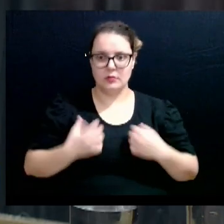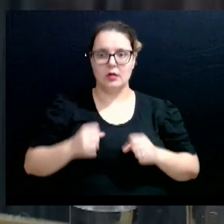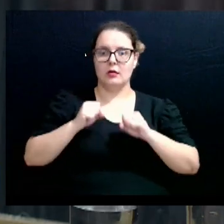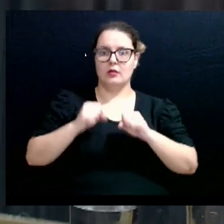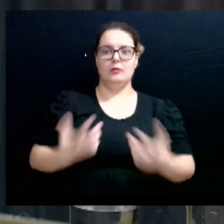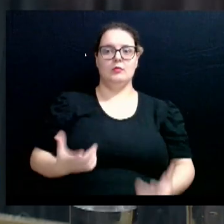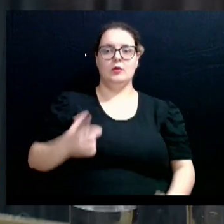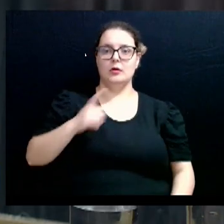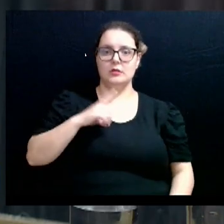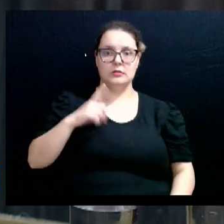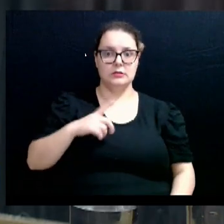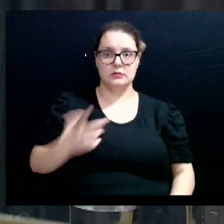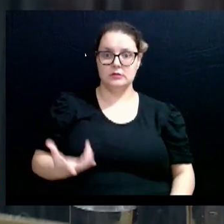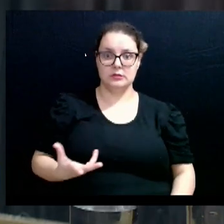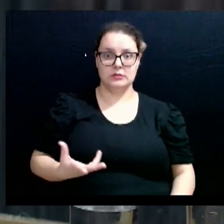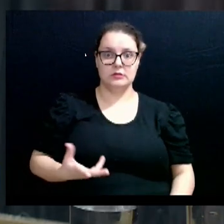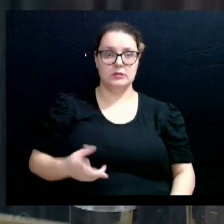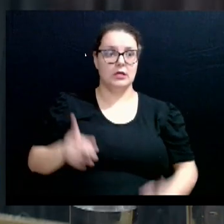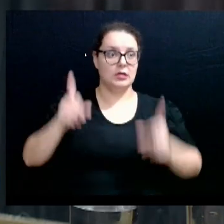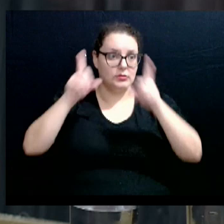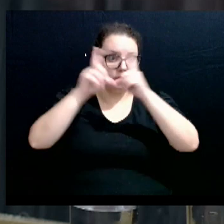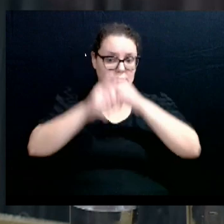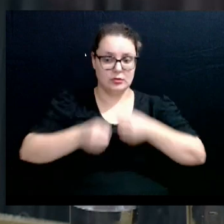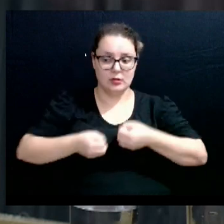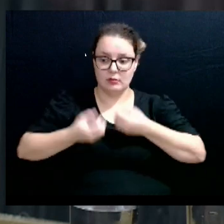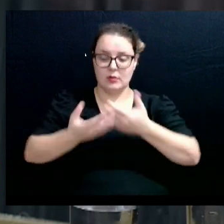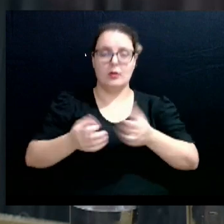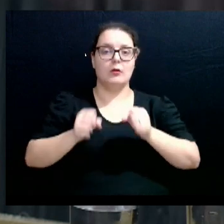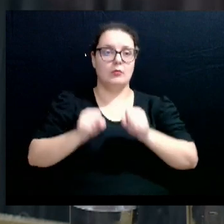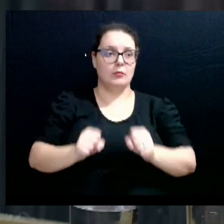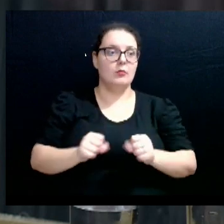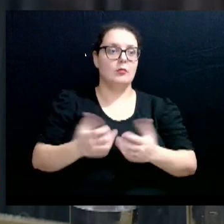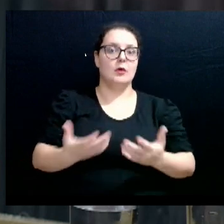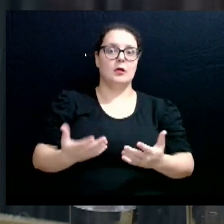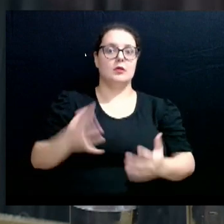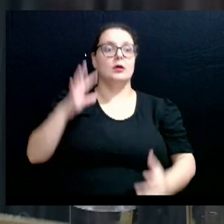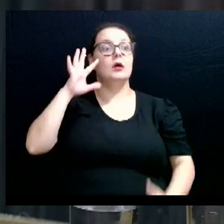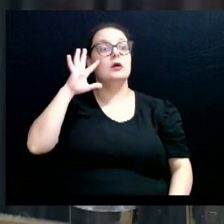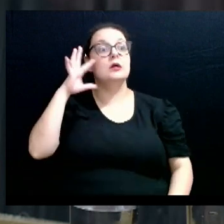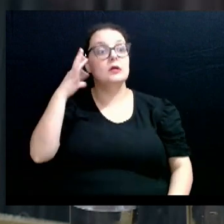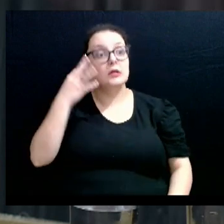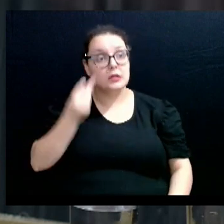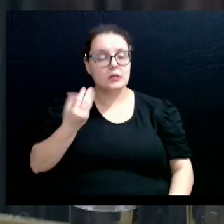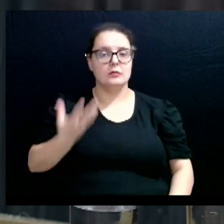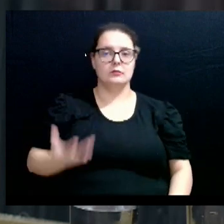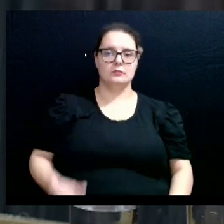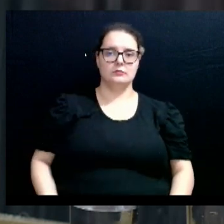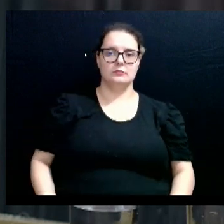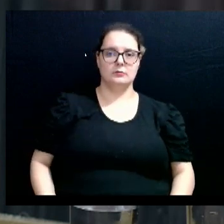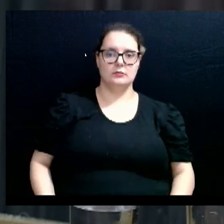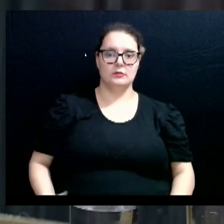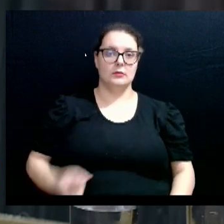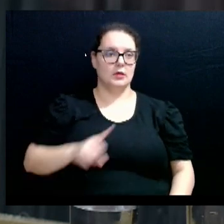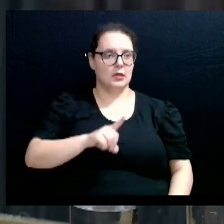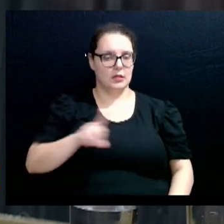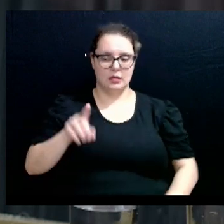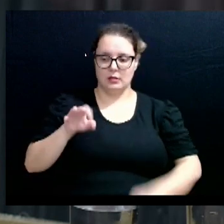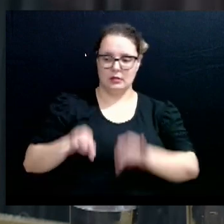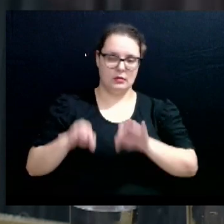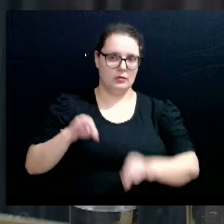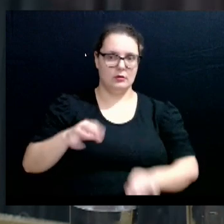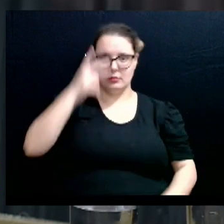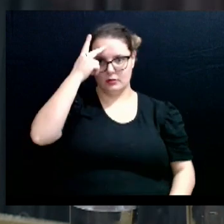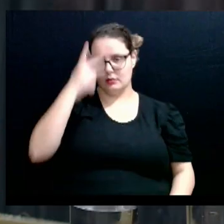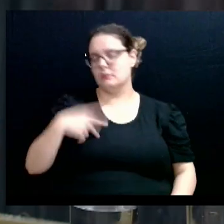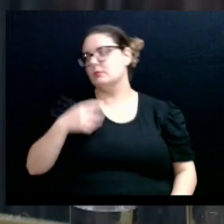suas dificuldades, onde ele possa ser compreendido Uhum. sem ser julgado, Perfeito. né? Onde